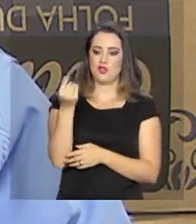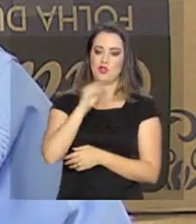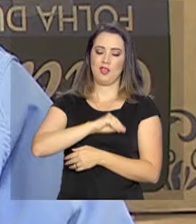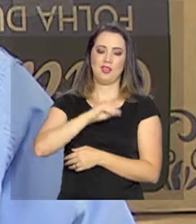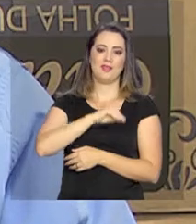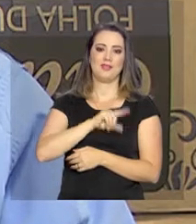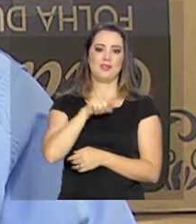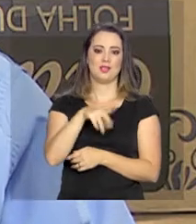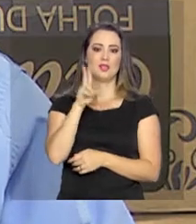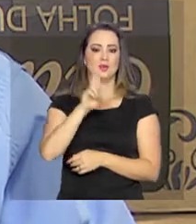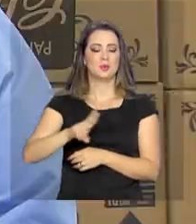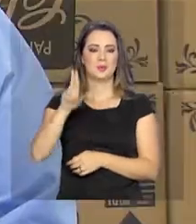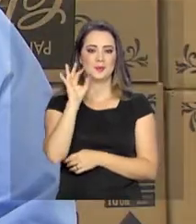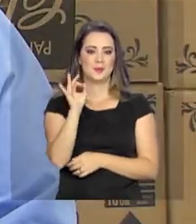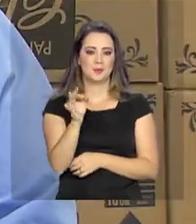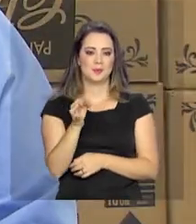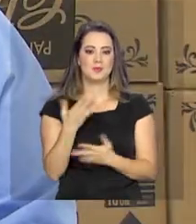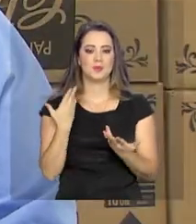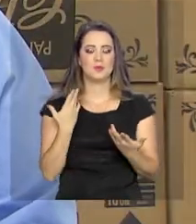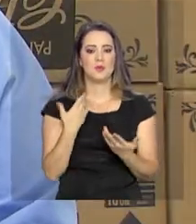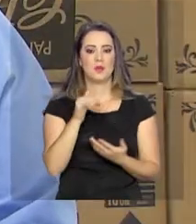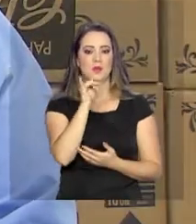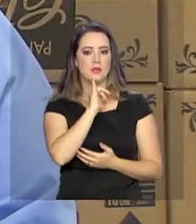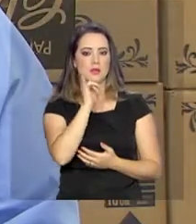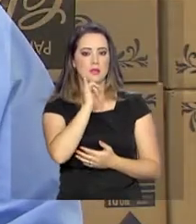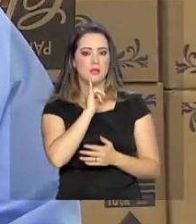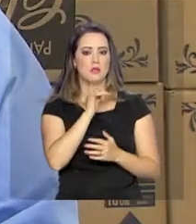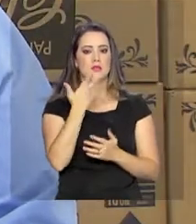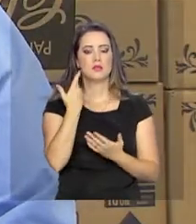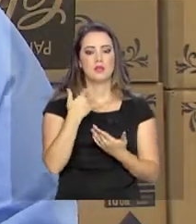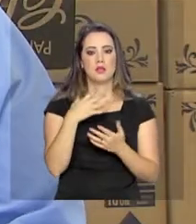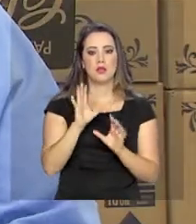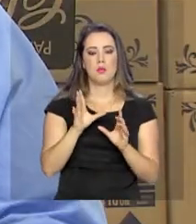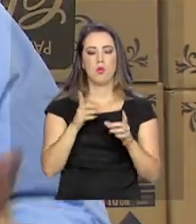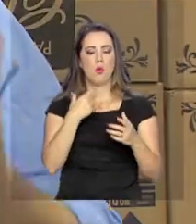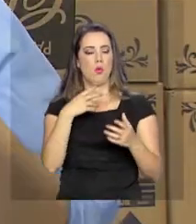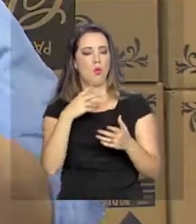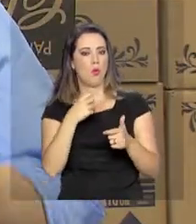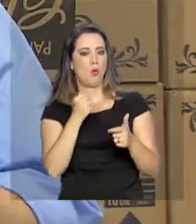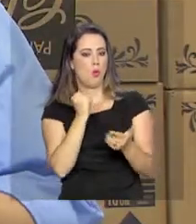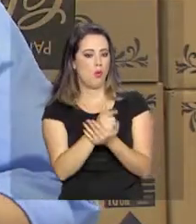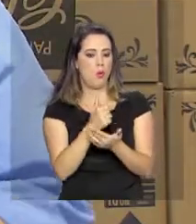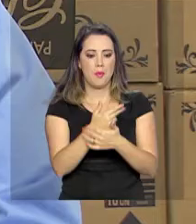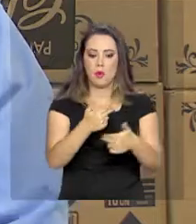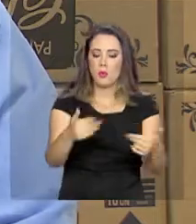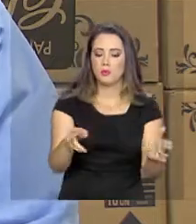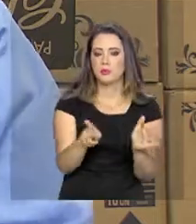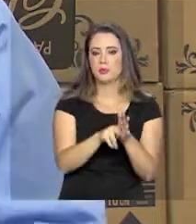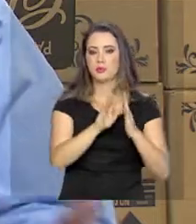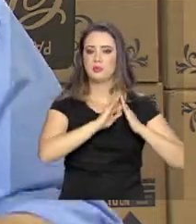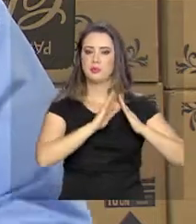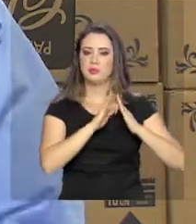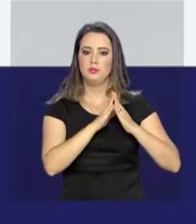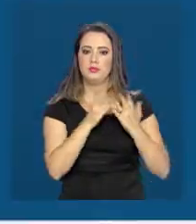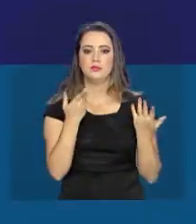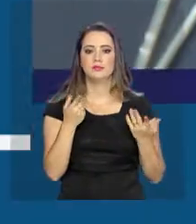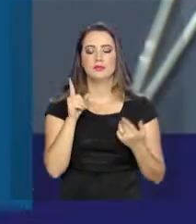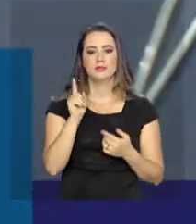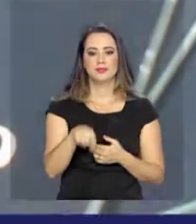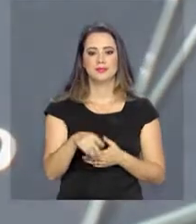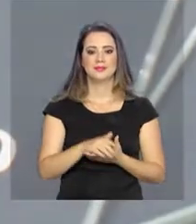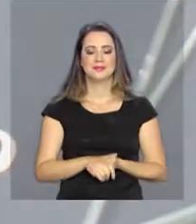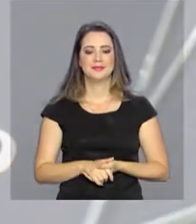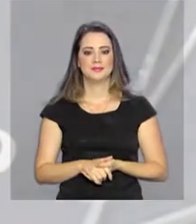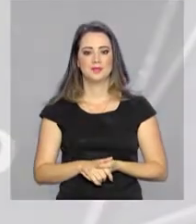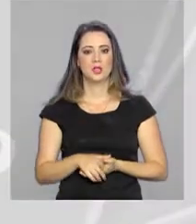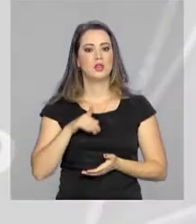procura usar ele entendeu exemplo um som fogão alguma coisa sempre de ver têm direito